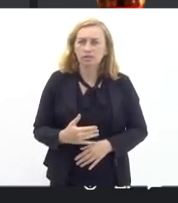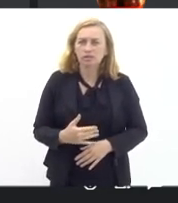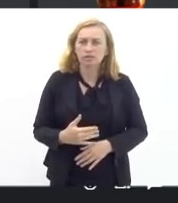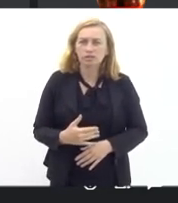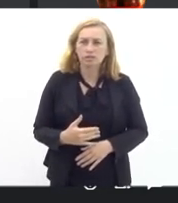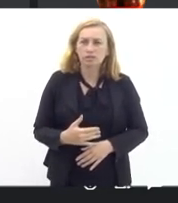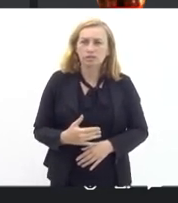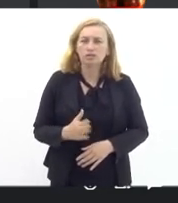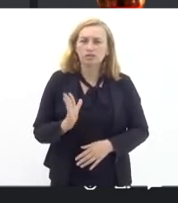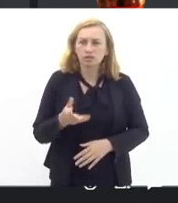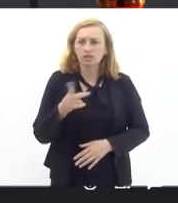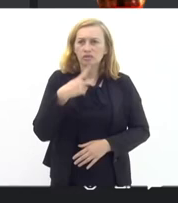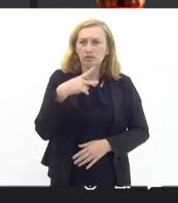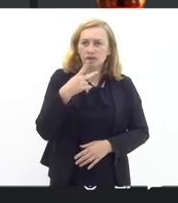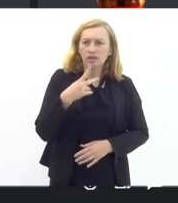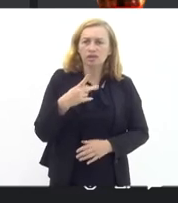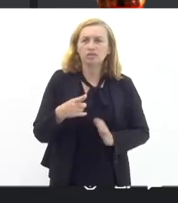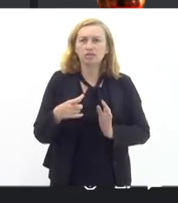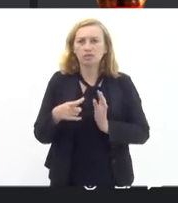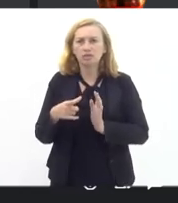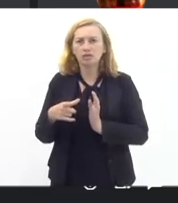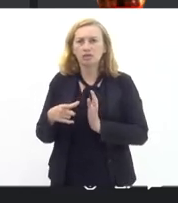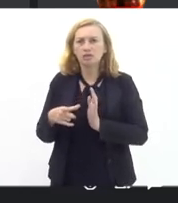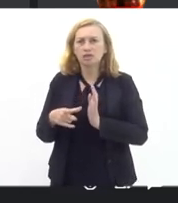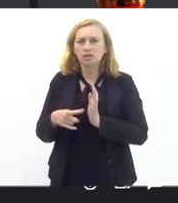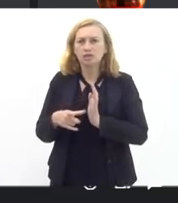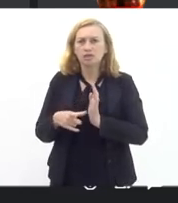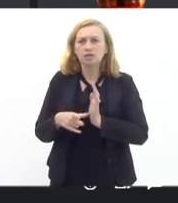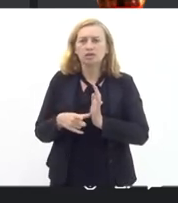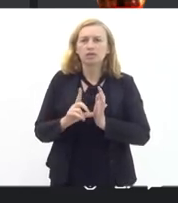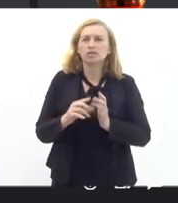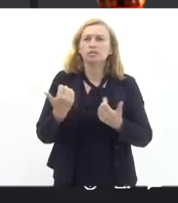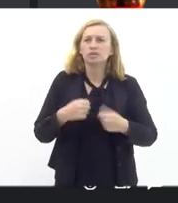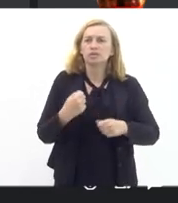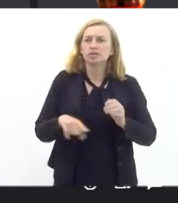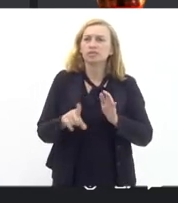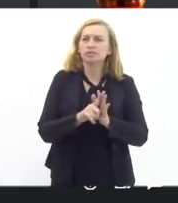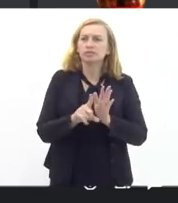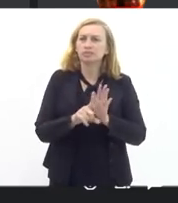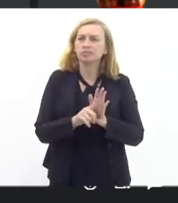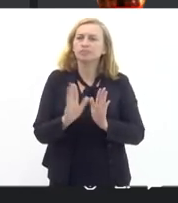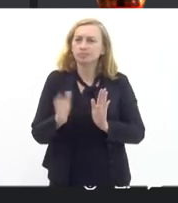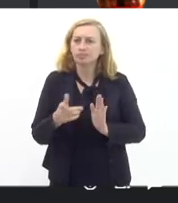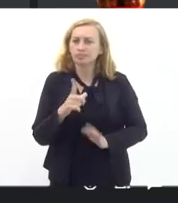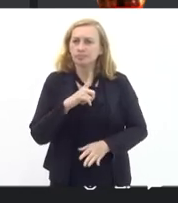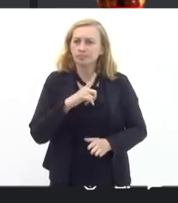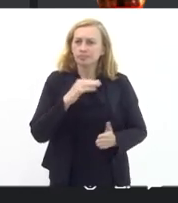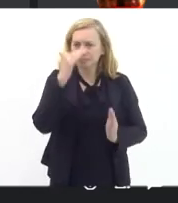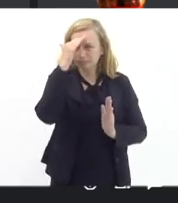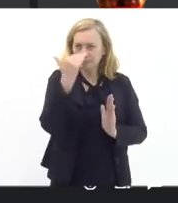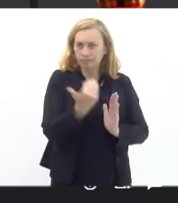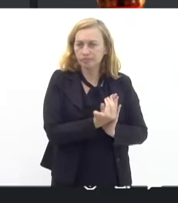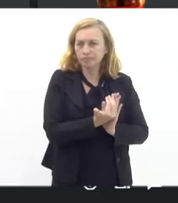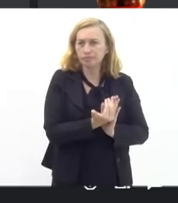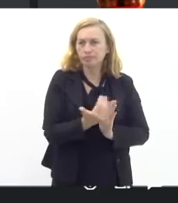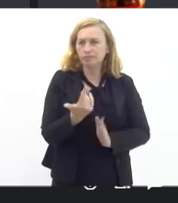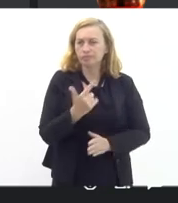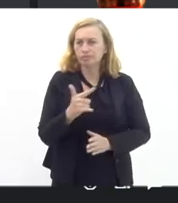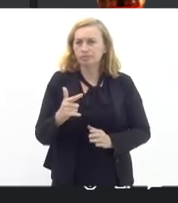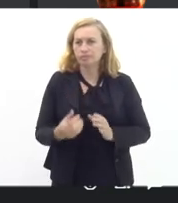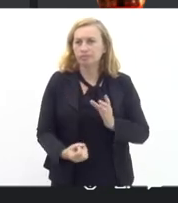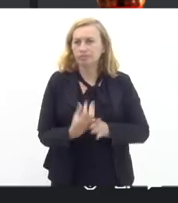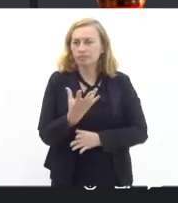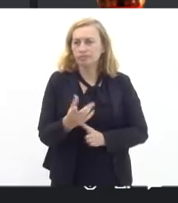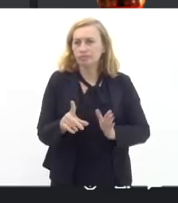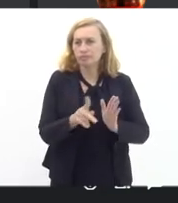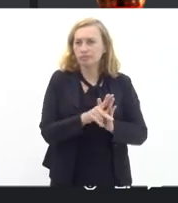E, como já foi dito antes, a gente precisa que as leis que já existem sejam executadas, porque não adianta elas estarem aí